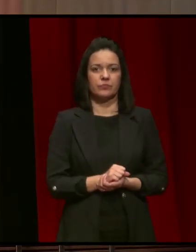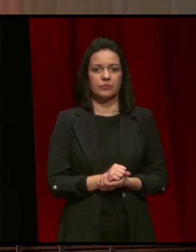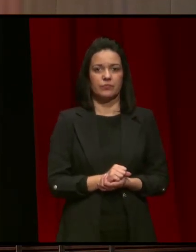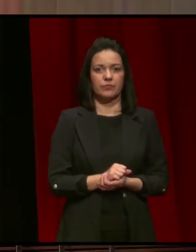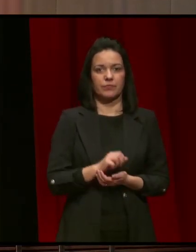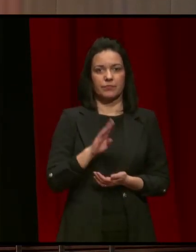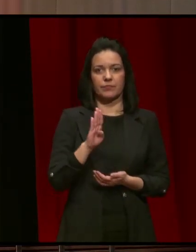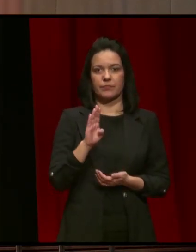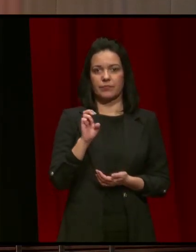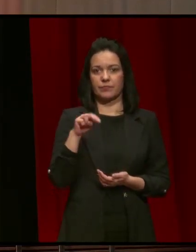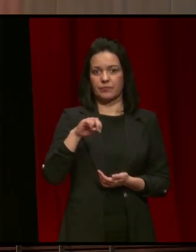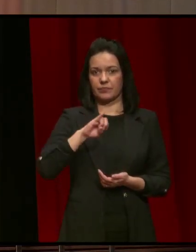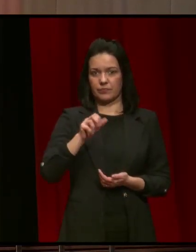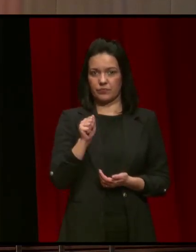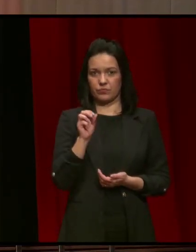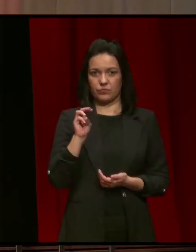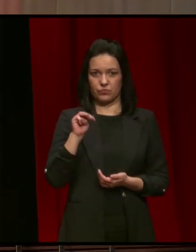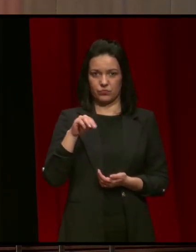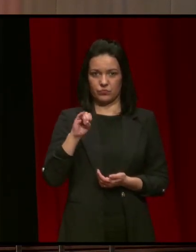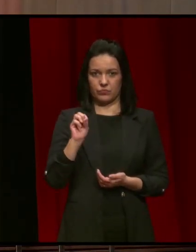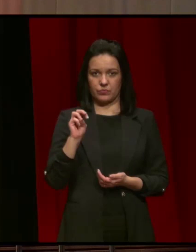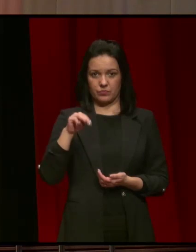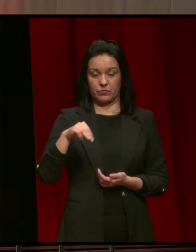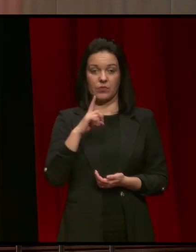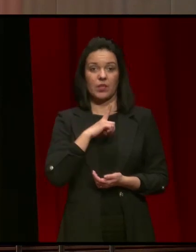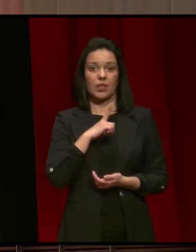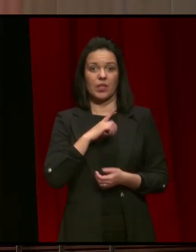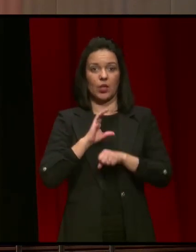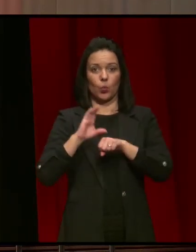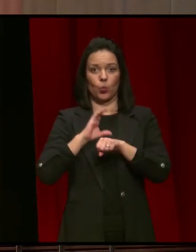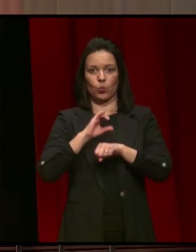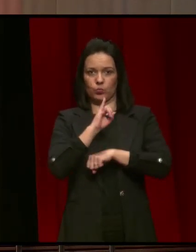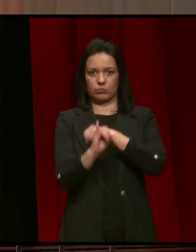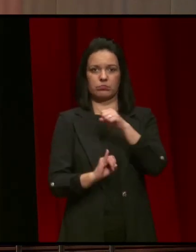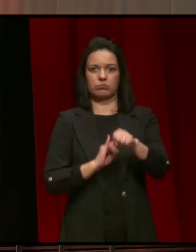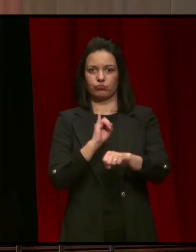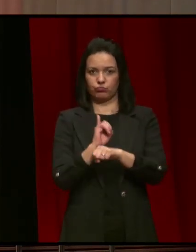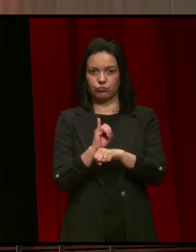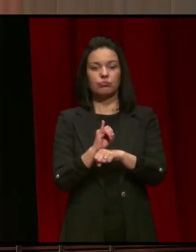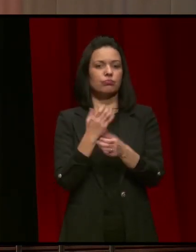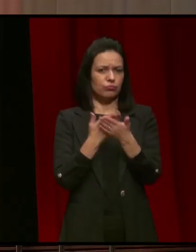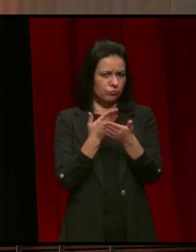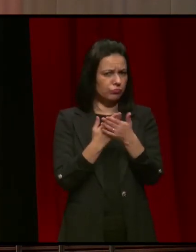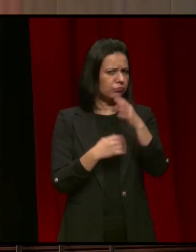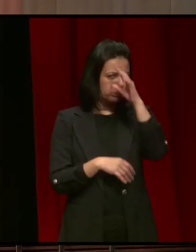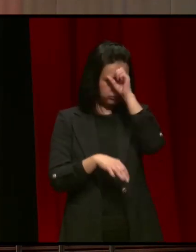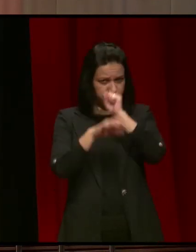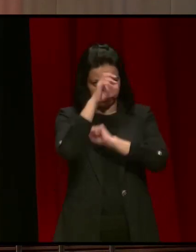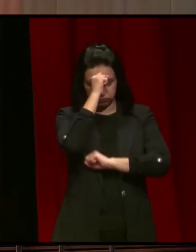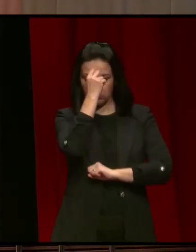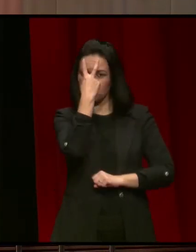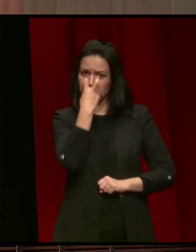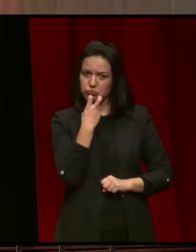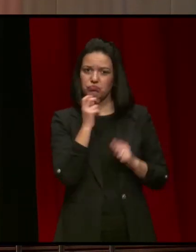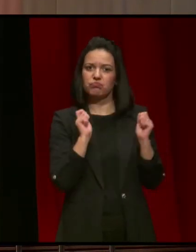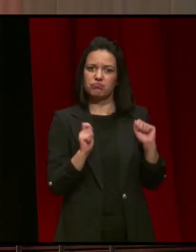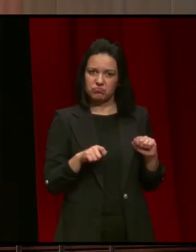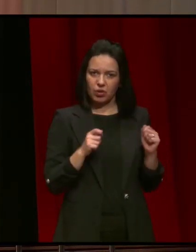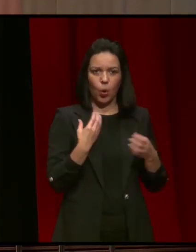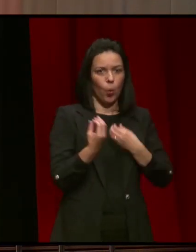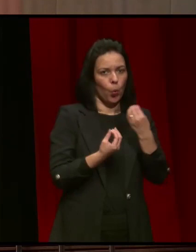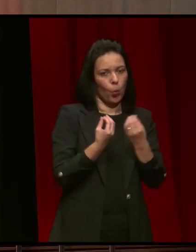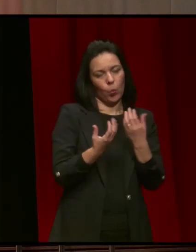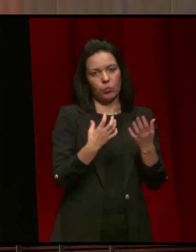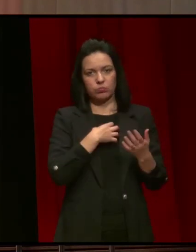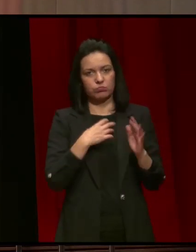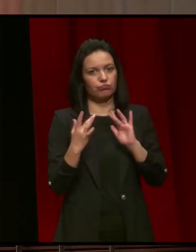Constant, tem um curso online, você pode fazer online para, de repente, trabalhar com pessoas cegas, como lidar com eles, quer